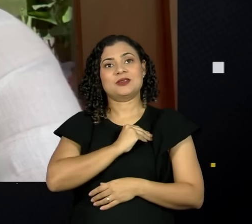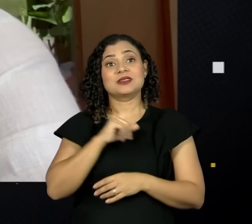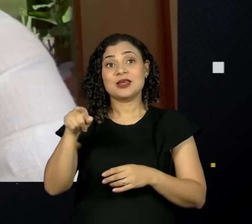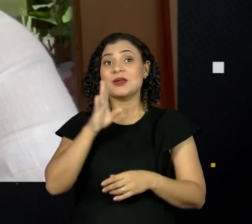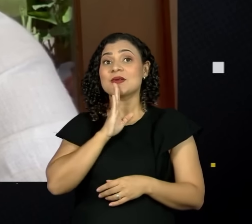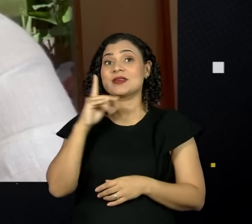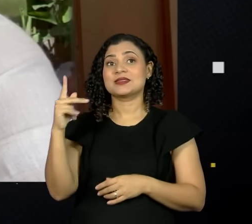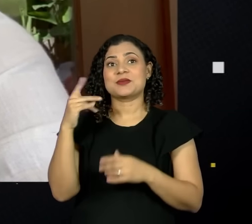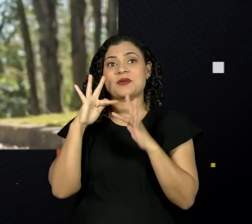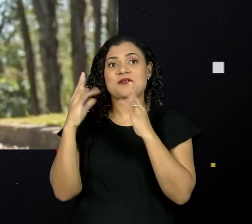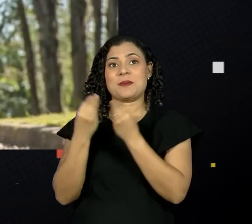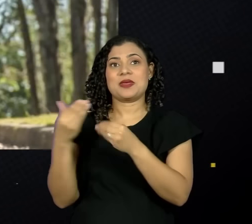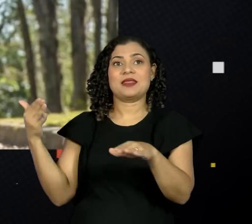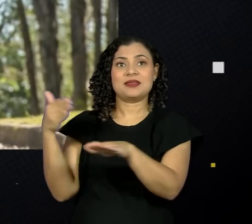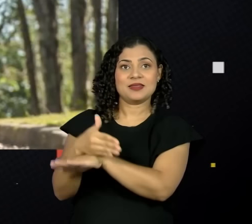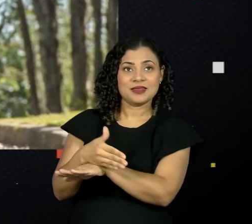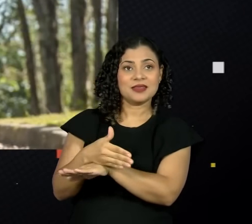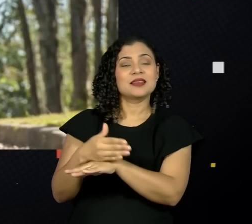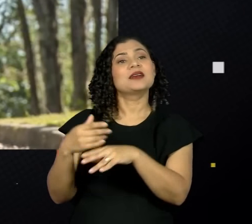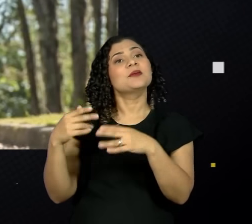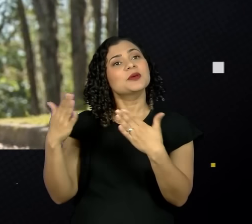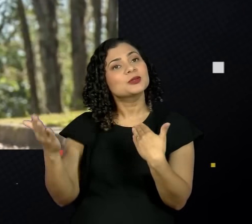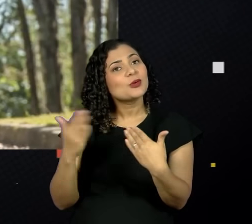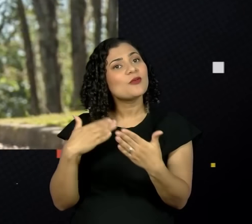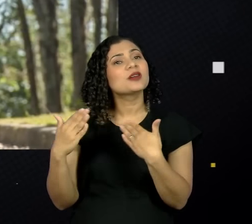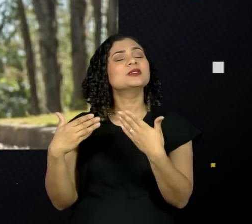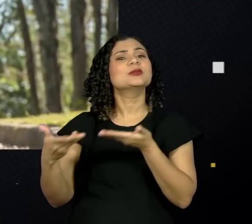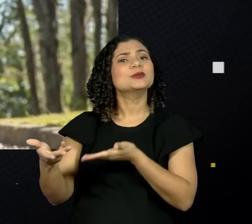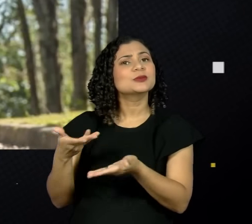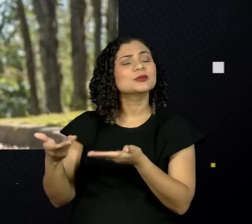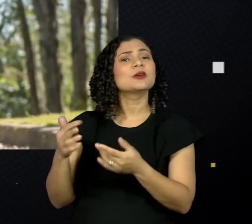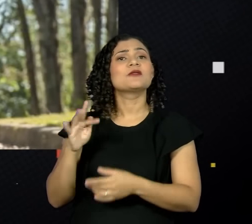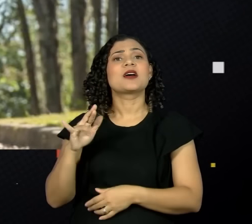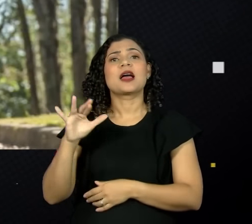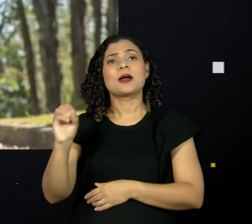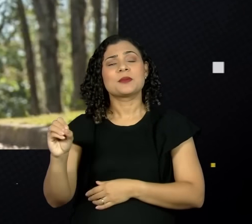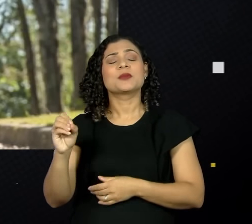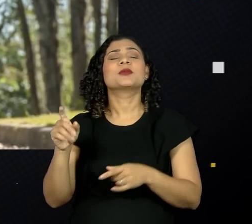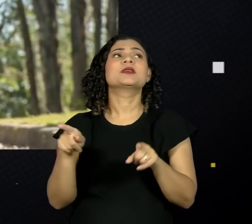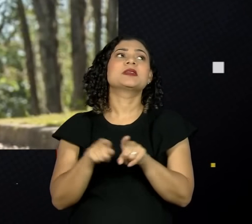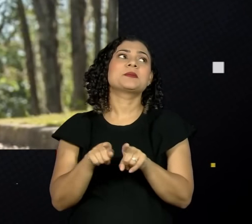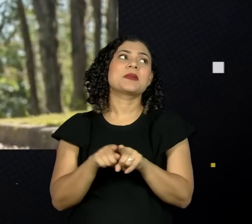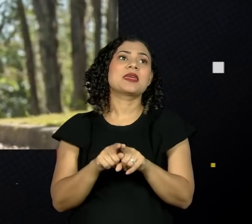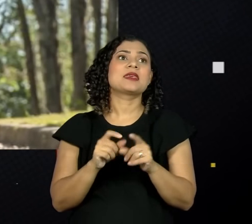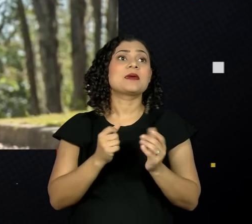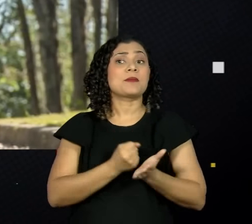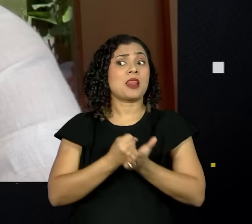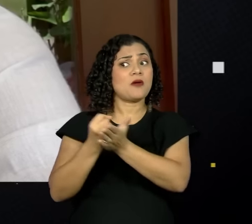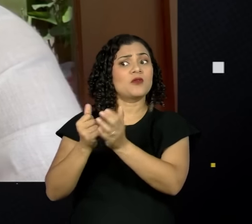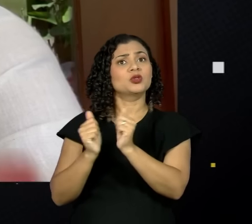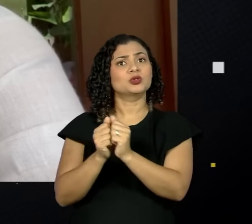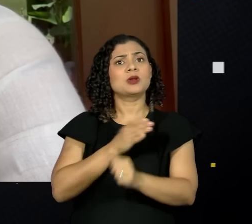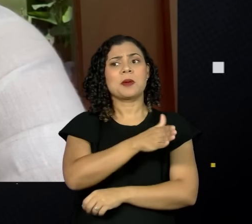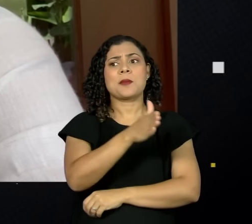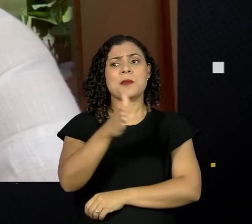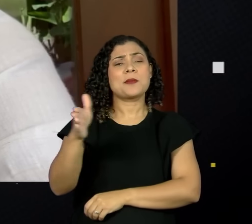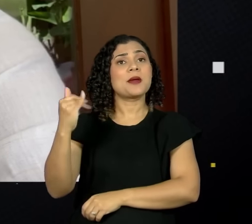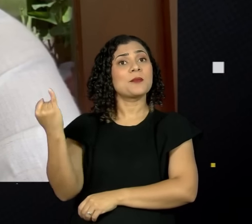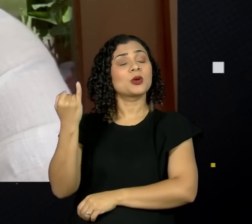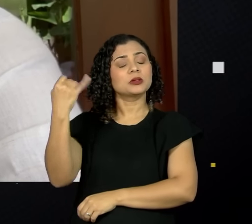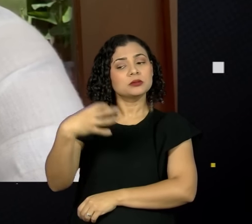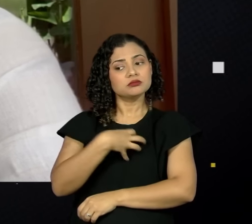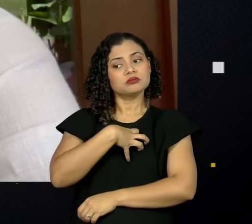aqui no sete eh a gente conversou o Fábio me levou eh em lugares que foram cruciais para